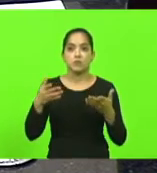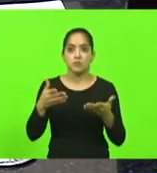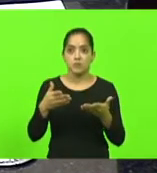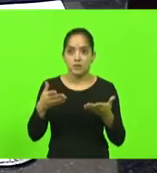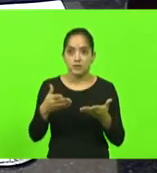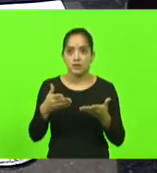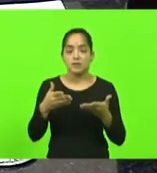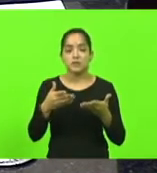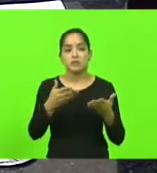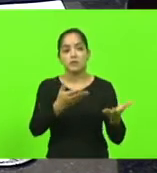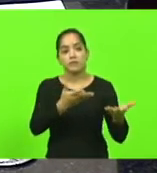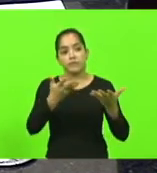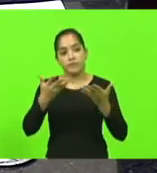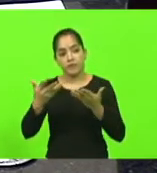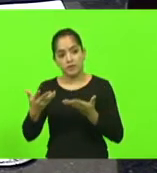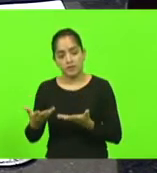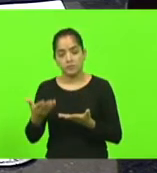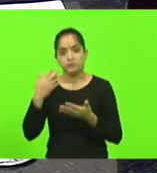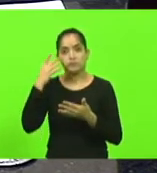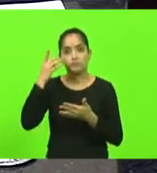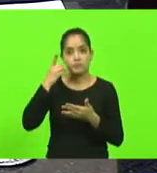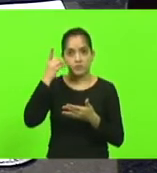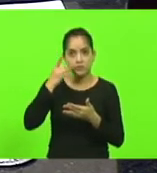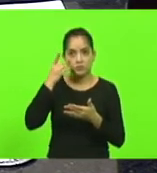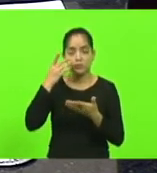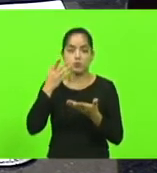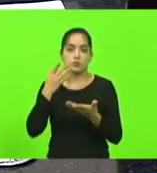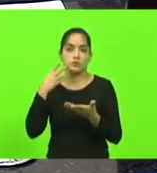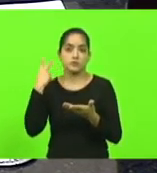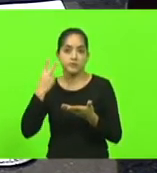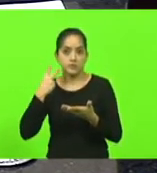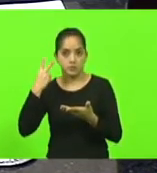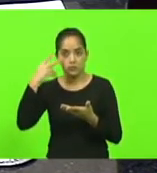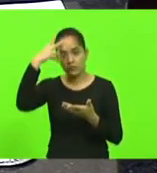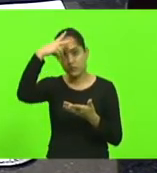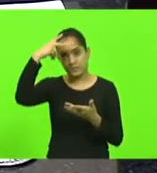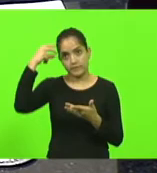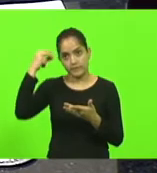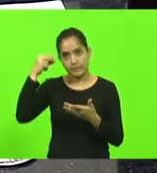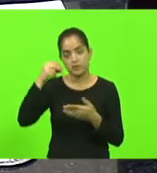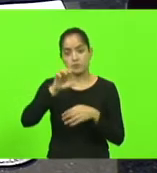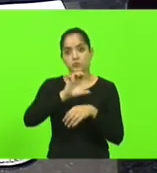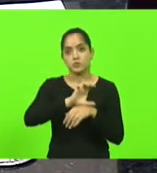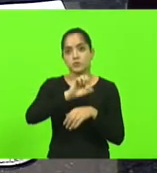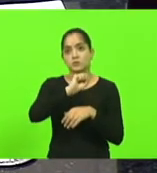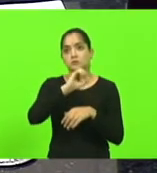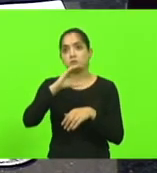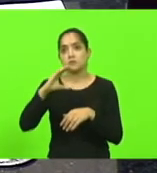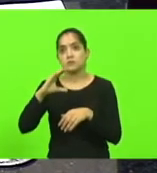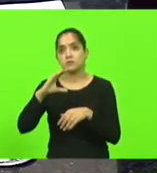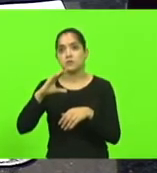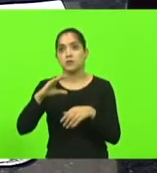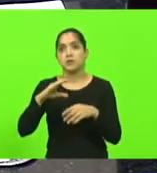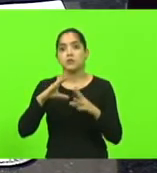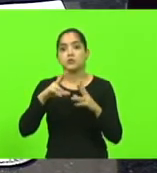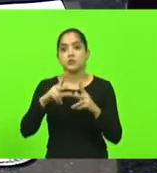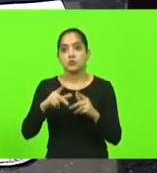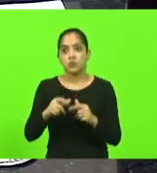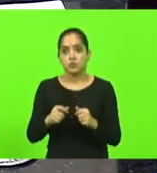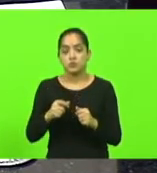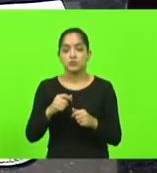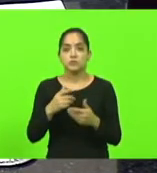recebemos vereadores, prefeitos, lideranças de todo o Estado de Santa Catarina e fora de Santa Catarina. Todos os deputados